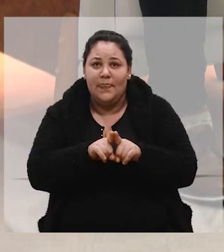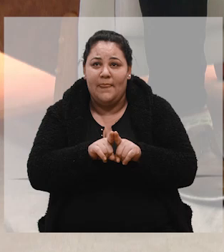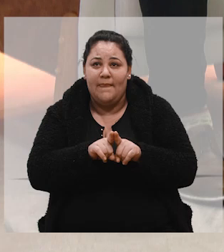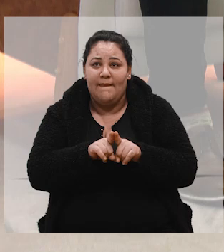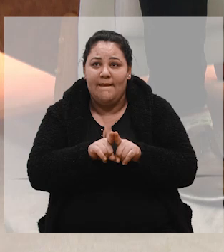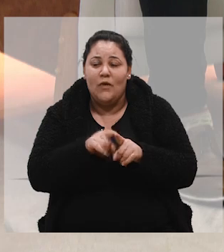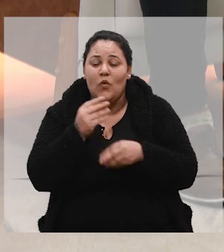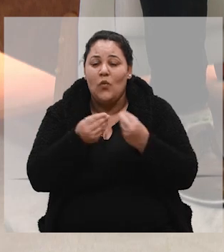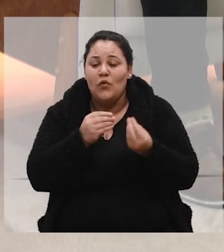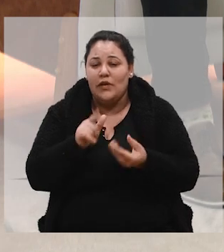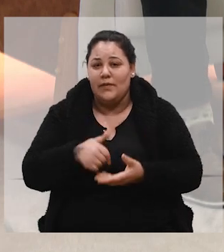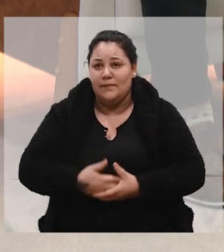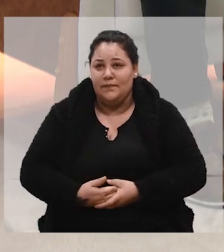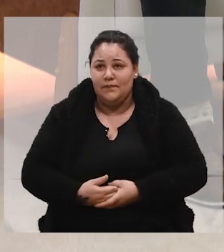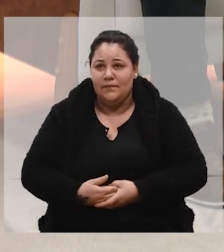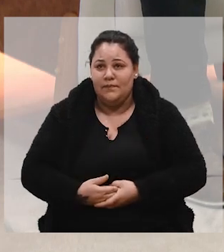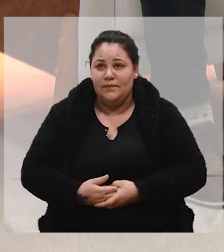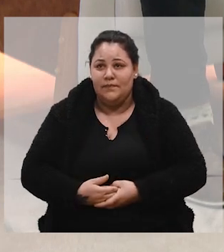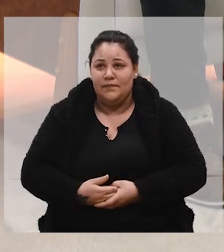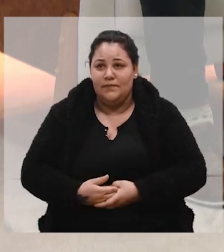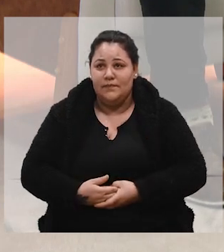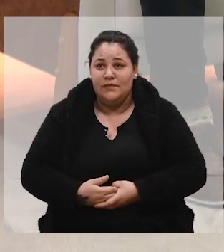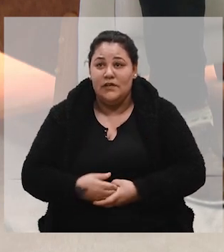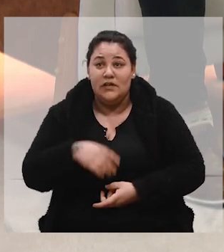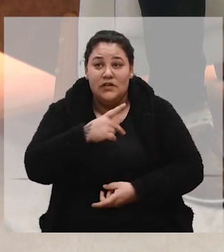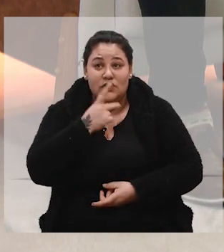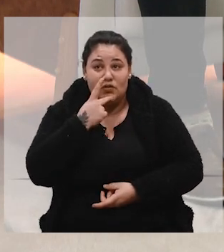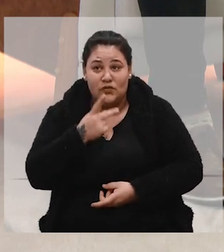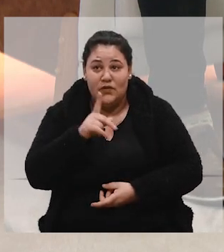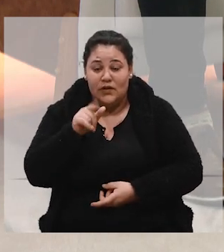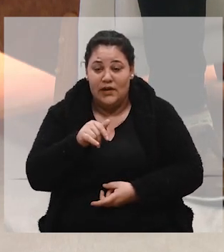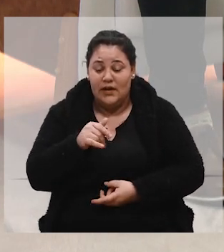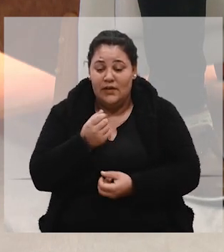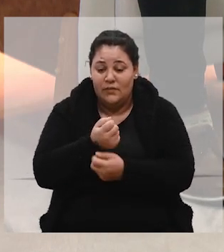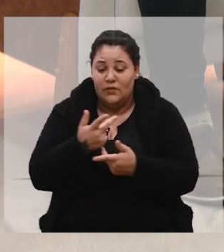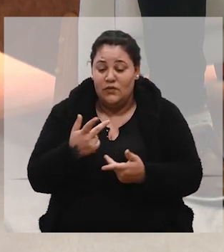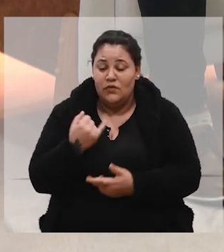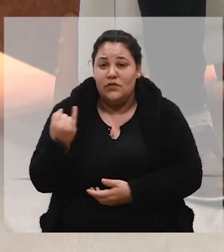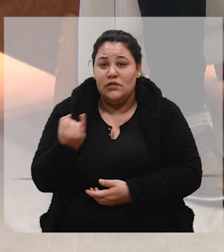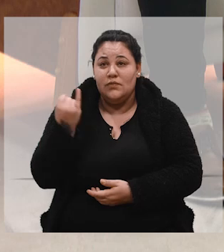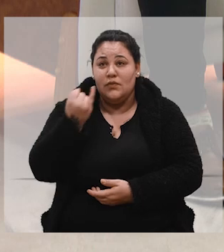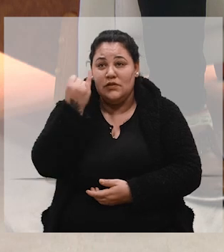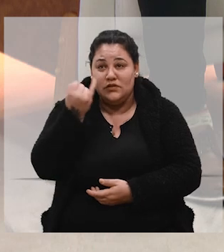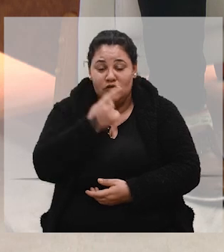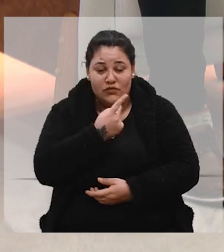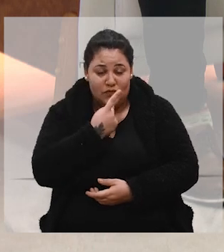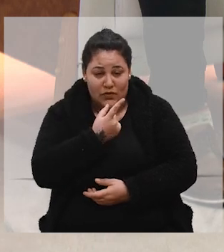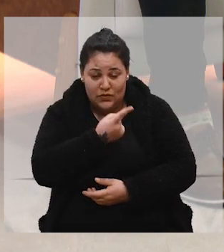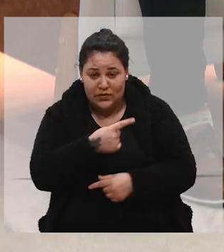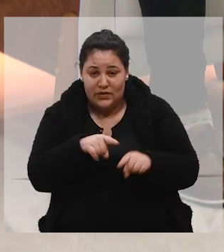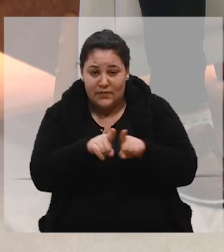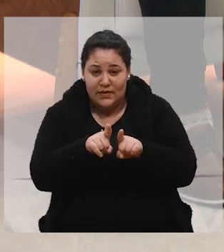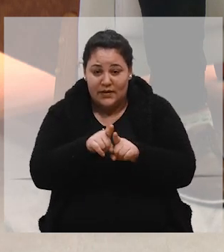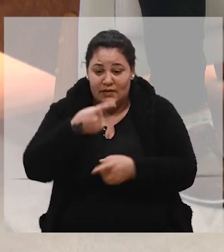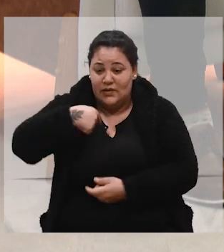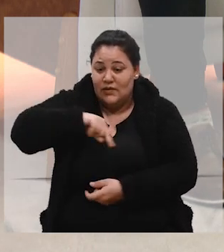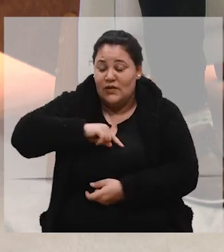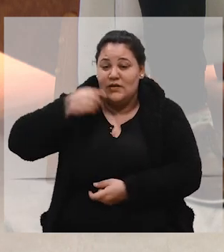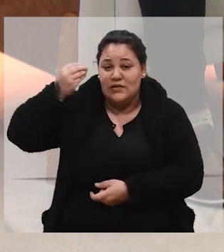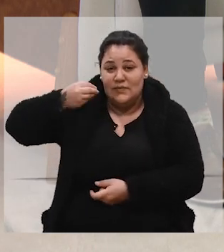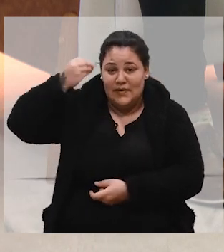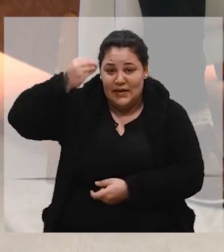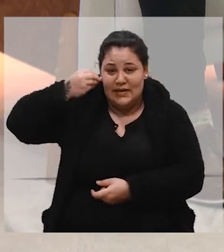aqui conosco batendo esse papo. Exatamente isso que tu falou é um ponto assim que na